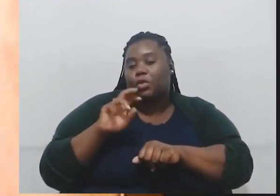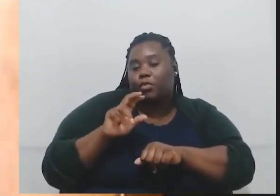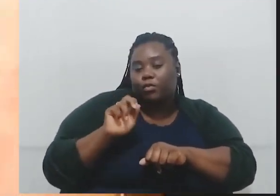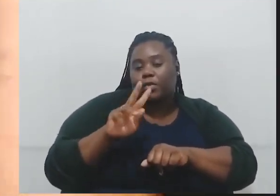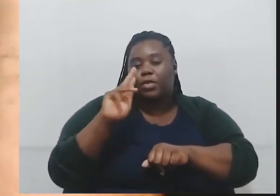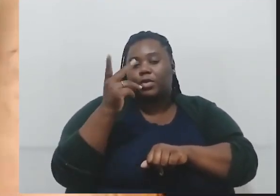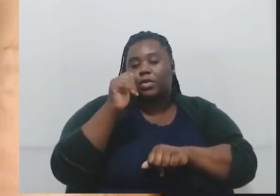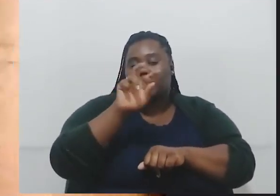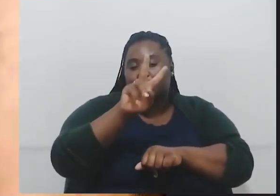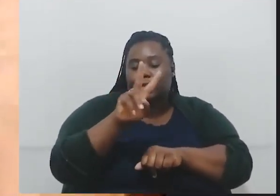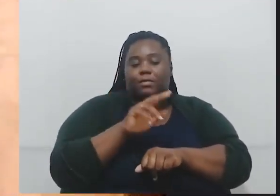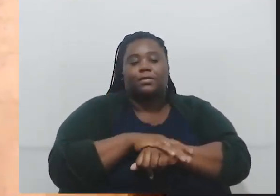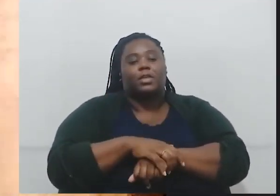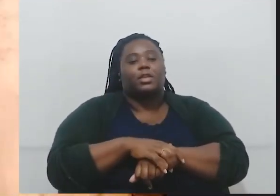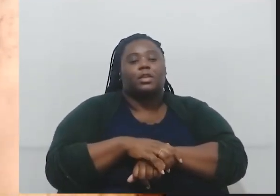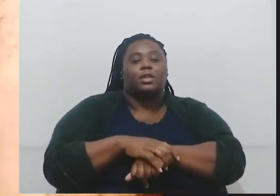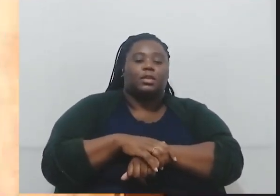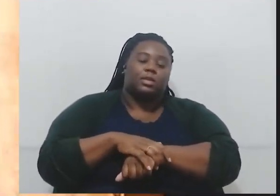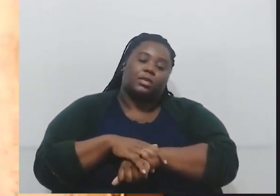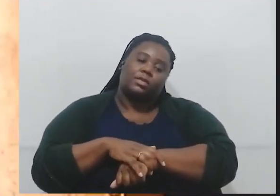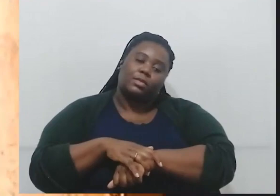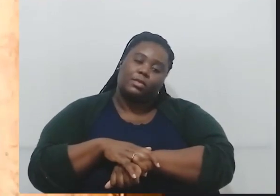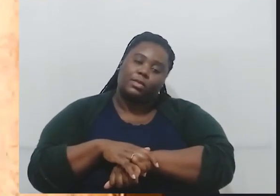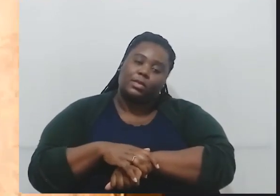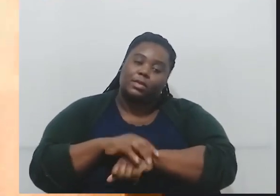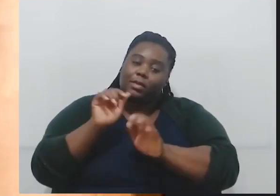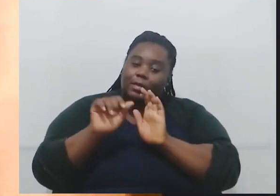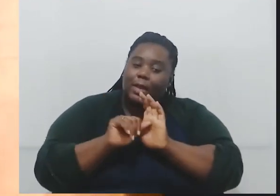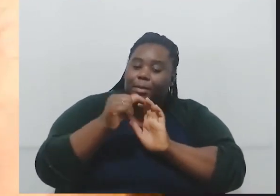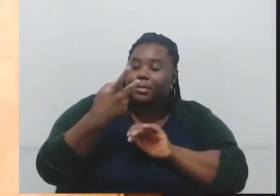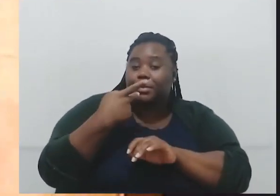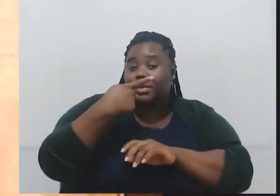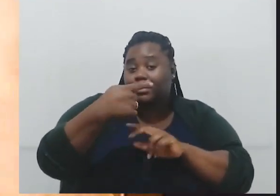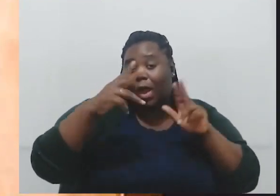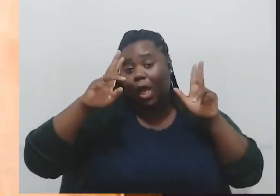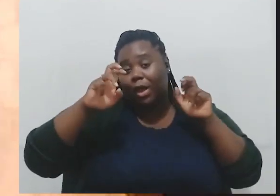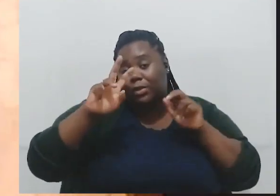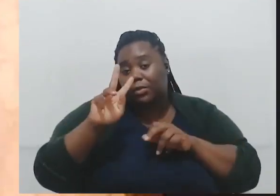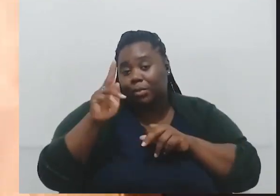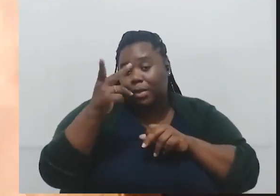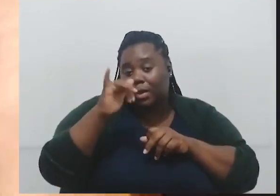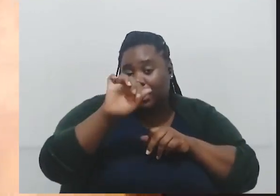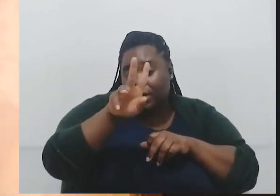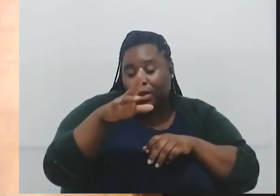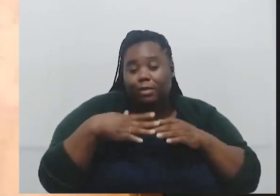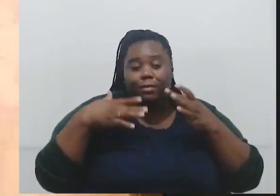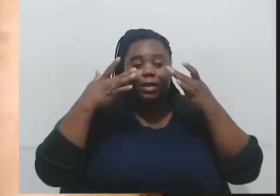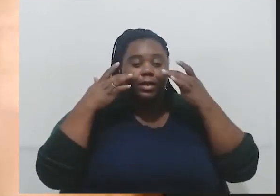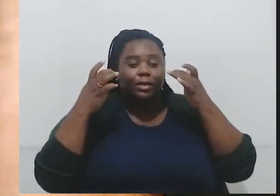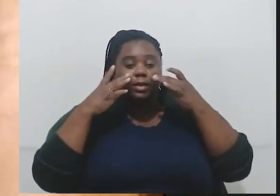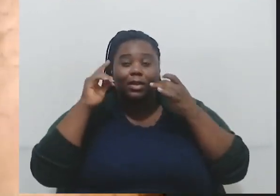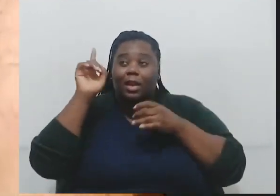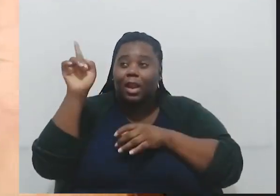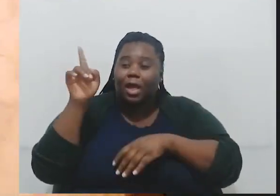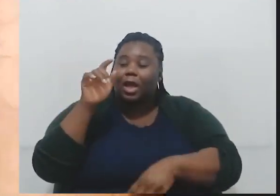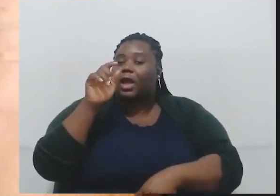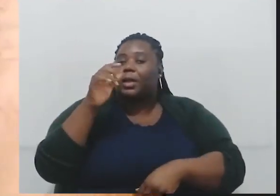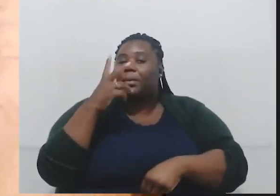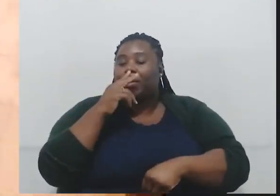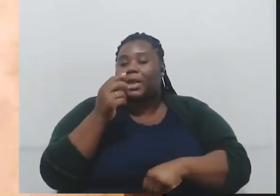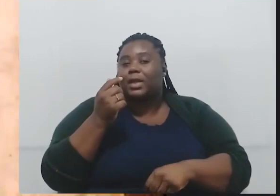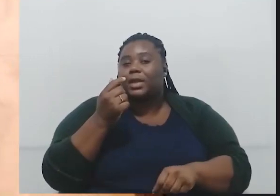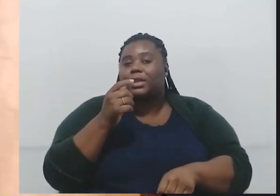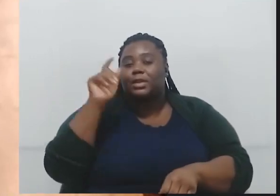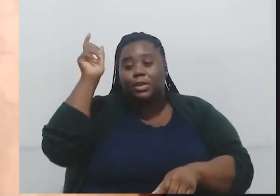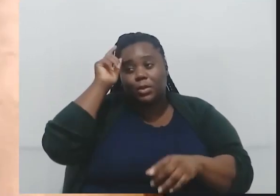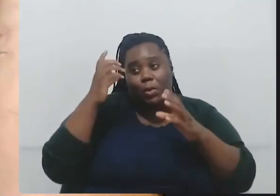da epidemia da AIDS, e foi a primeira pessoa a falar de AIDS na cena dos Inferninhos da noite carioca,